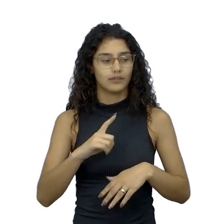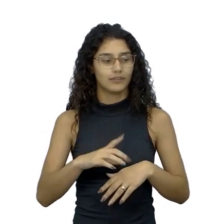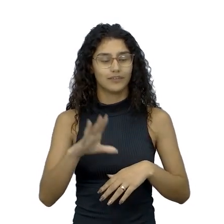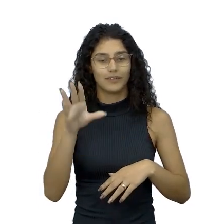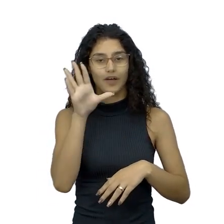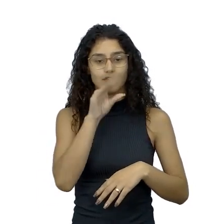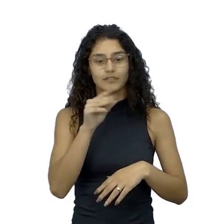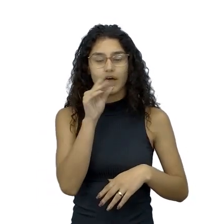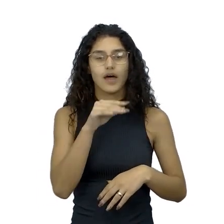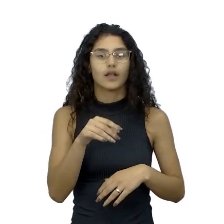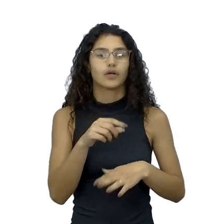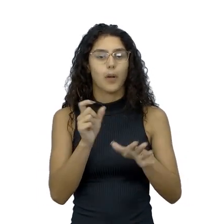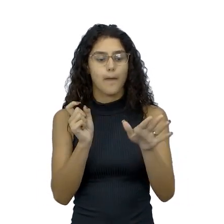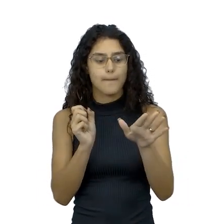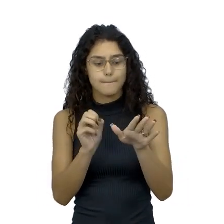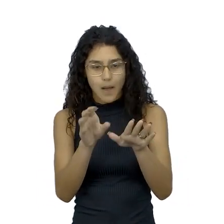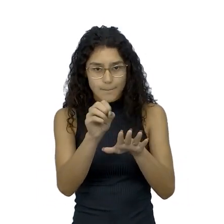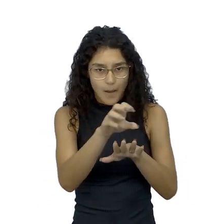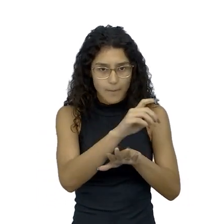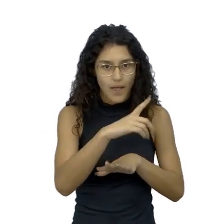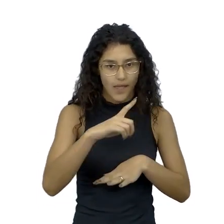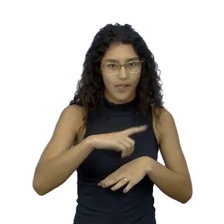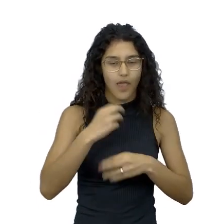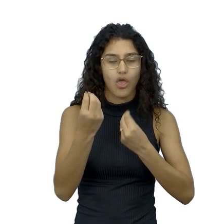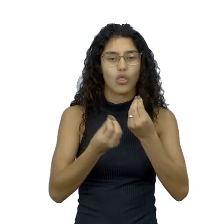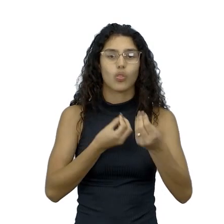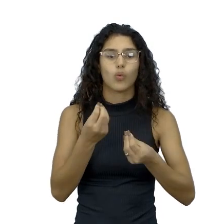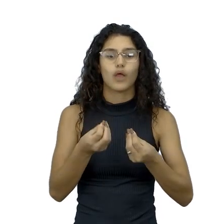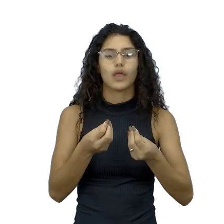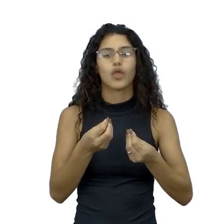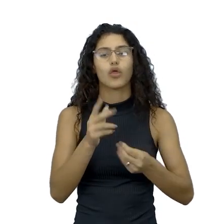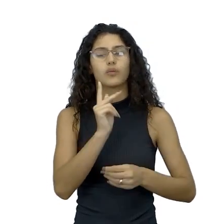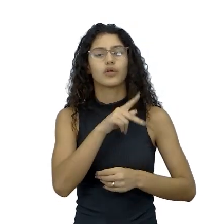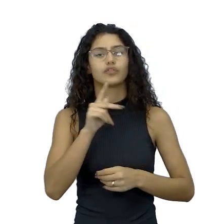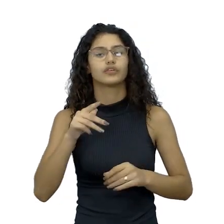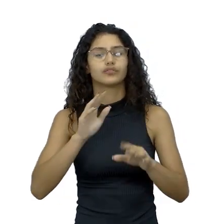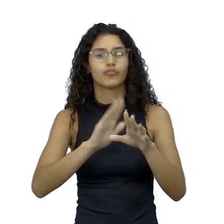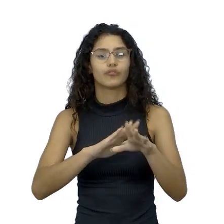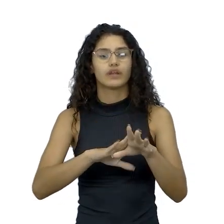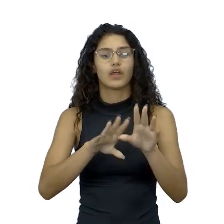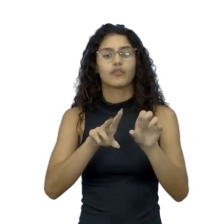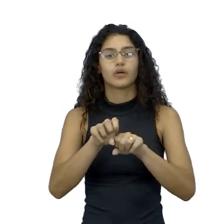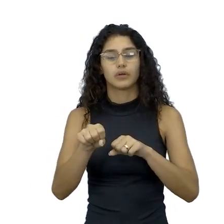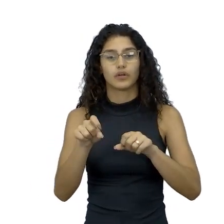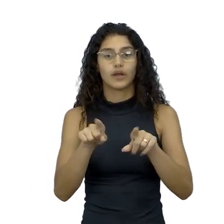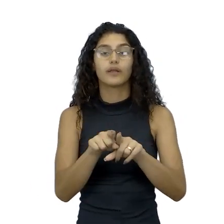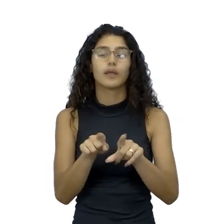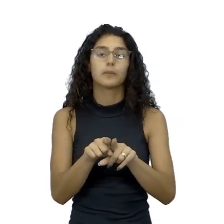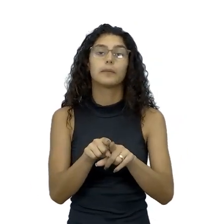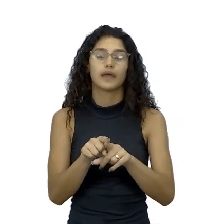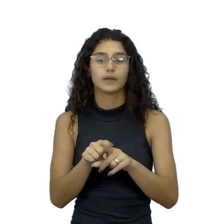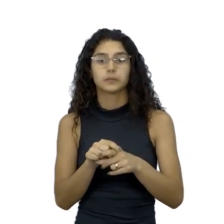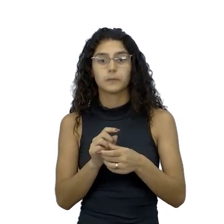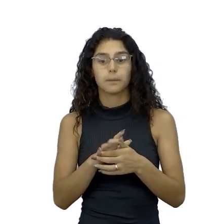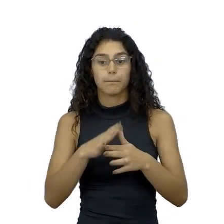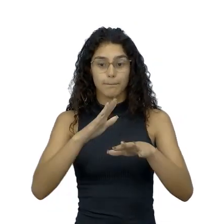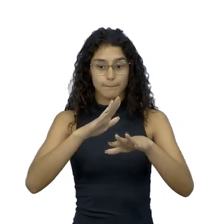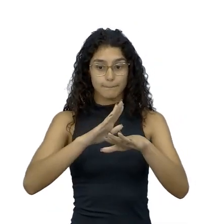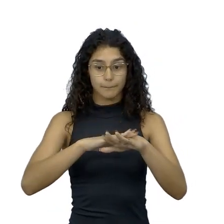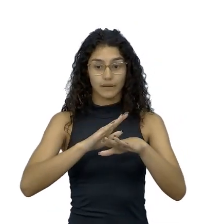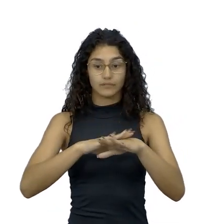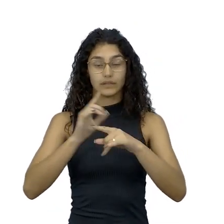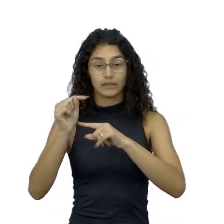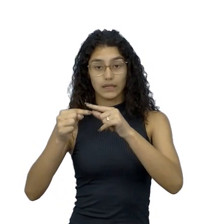aquele spoiler, né, aquele indicativo do que os professores, os formadores, né, das áreas do ano e série vão trabalhar